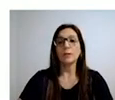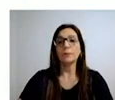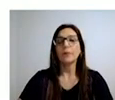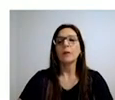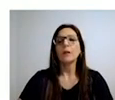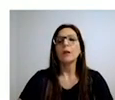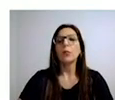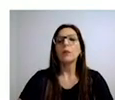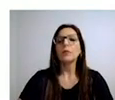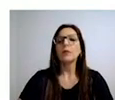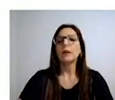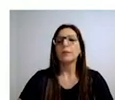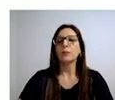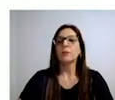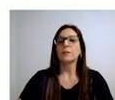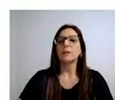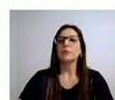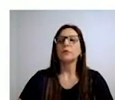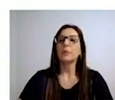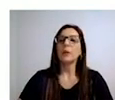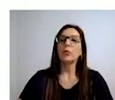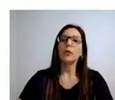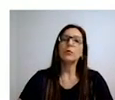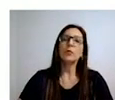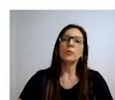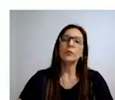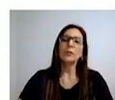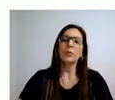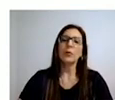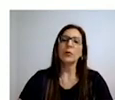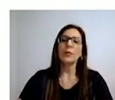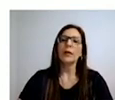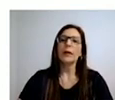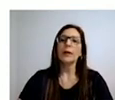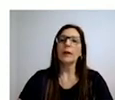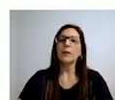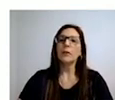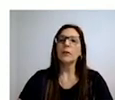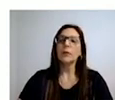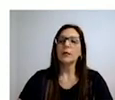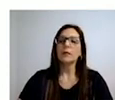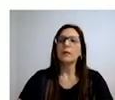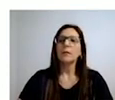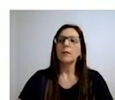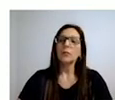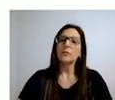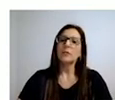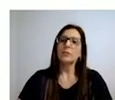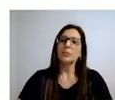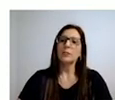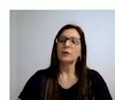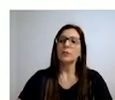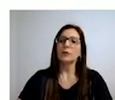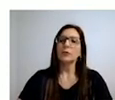meiose. Quando se dá a fecundação, também ocorre um outro fenômeno, a cariogamia, que